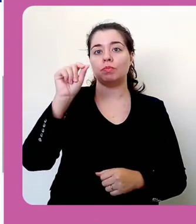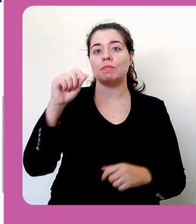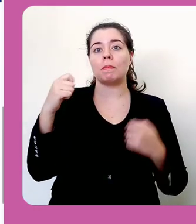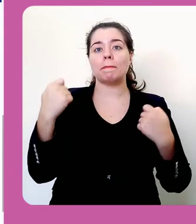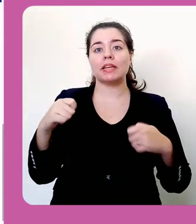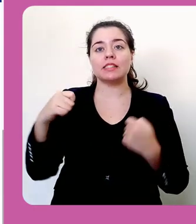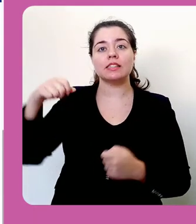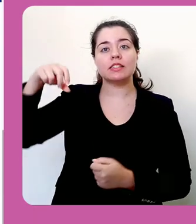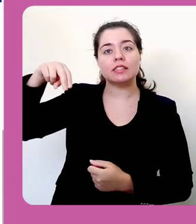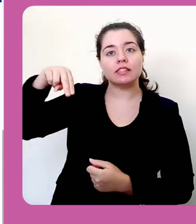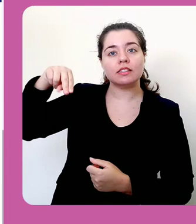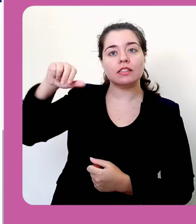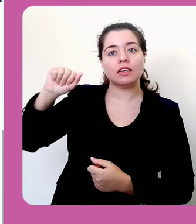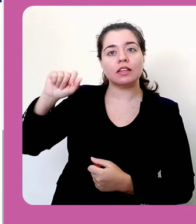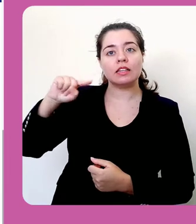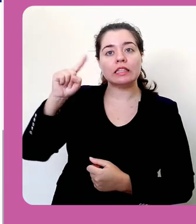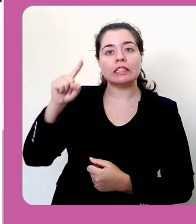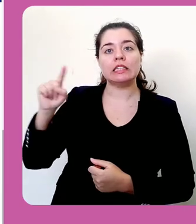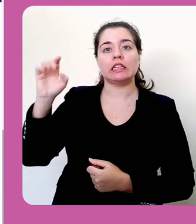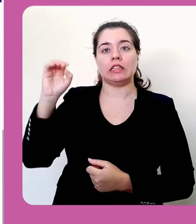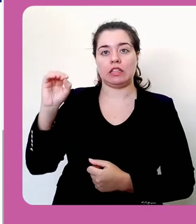de entrega e